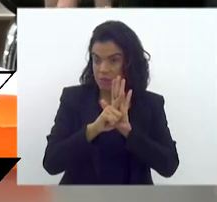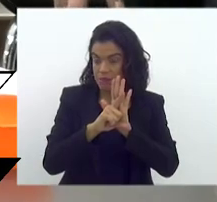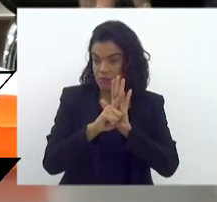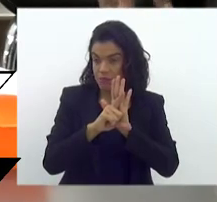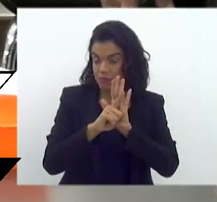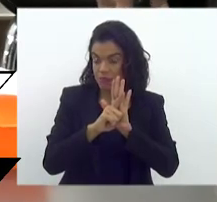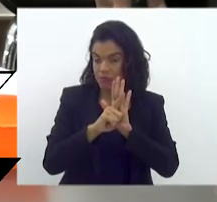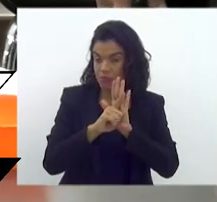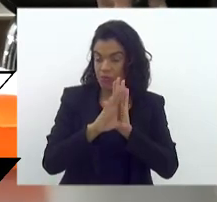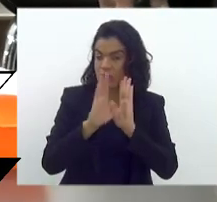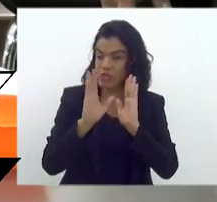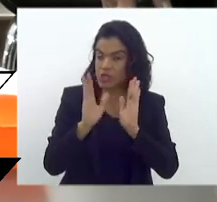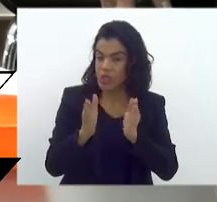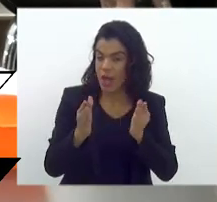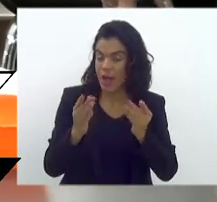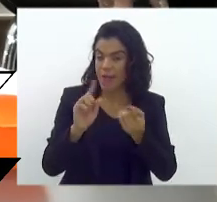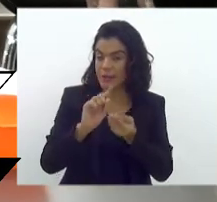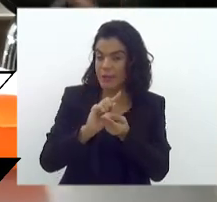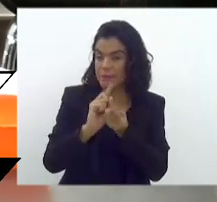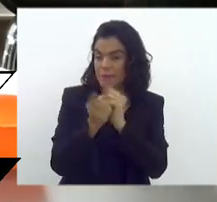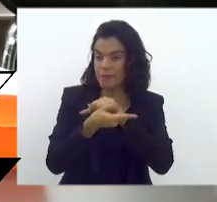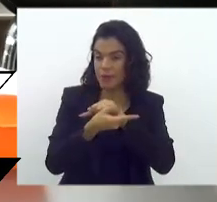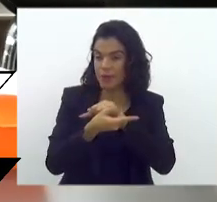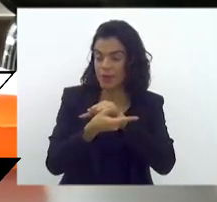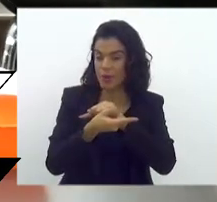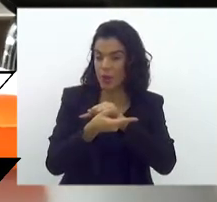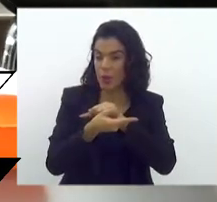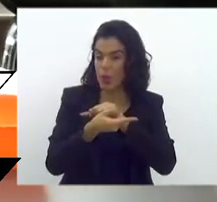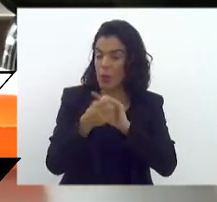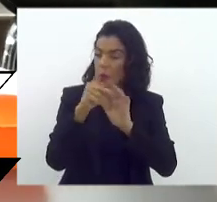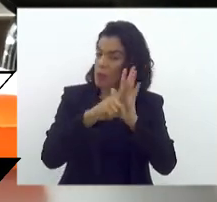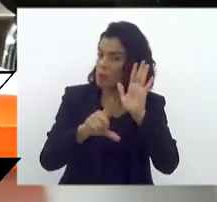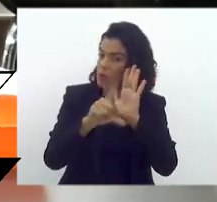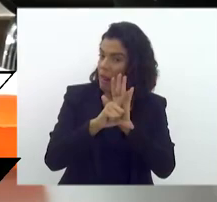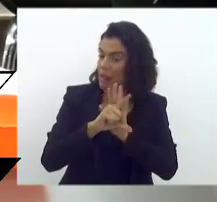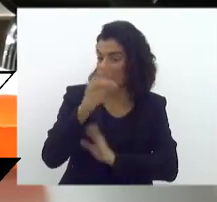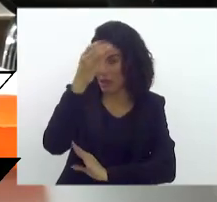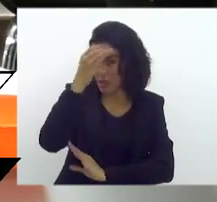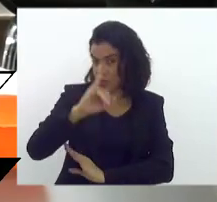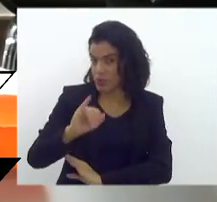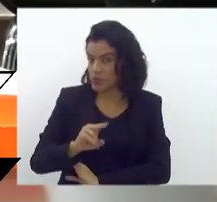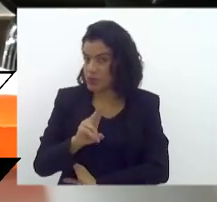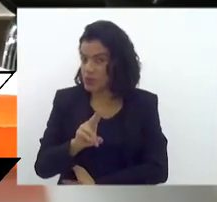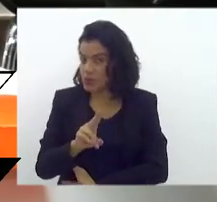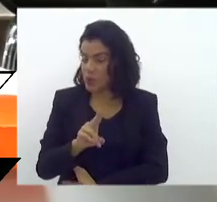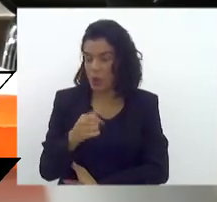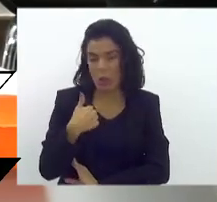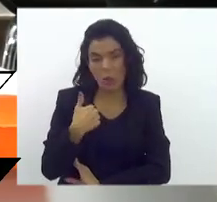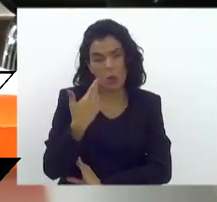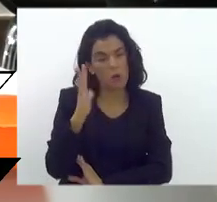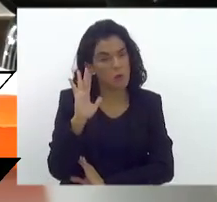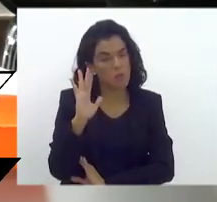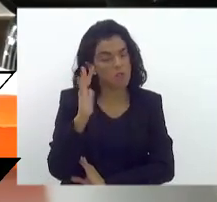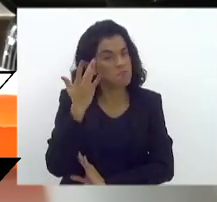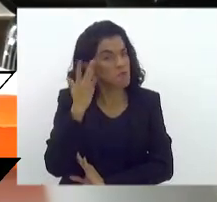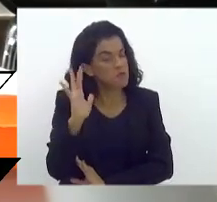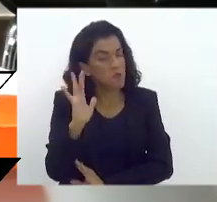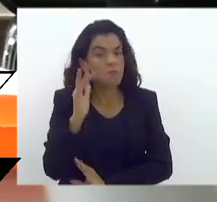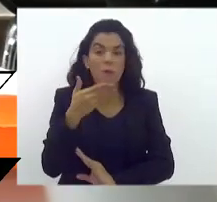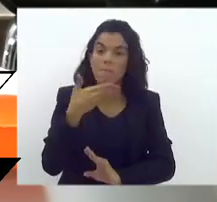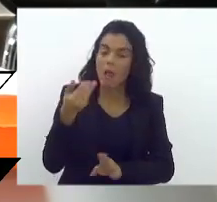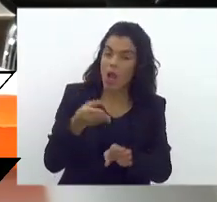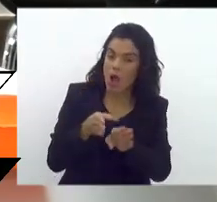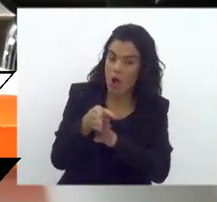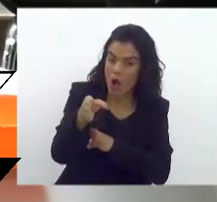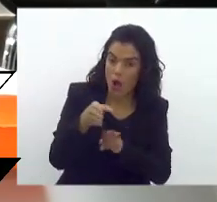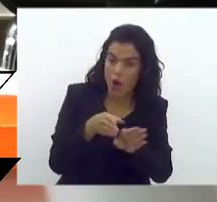entra em contradição com o projeto da Tia Ju. Então, estou querendo, eu acho que seria recomendável